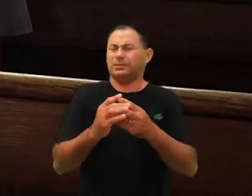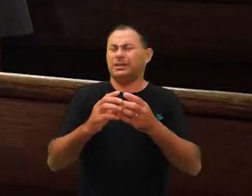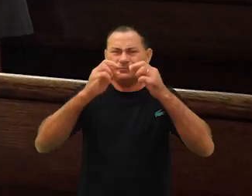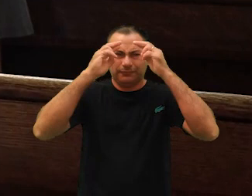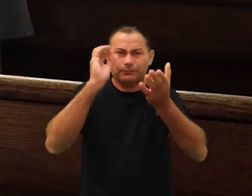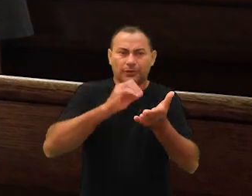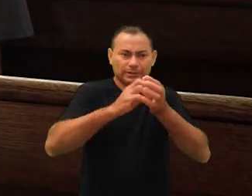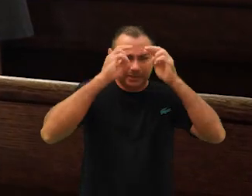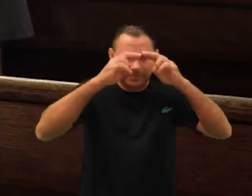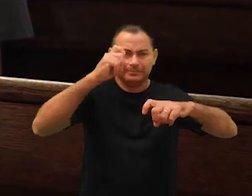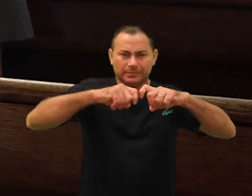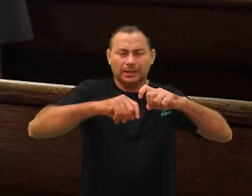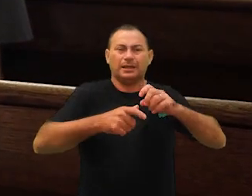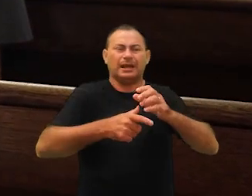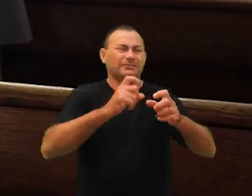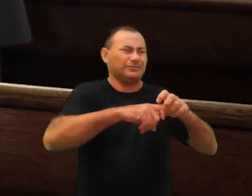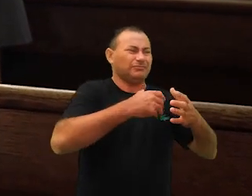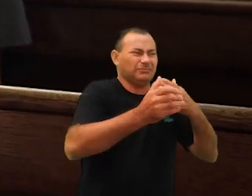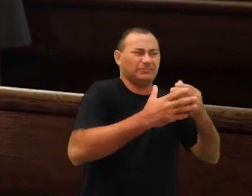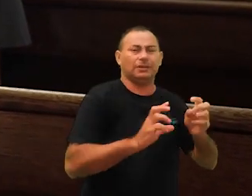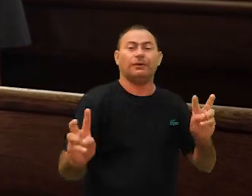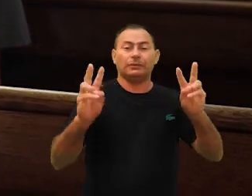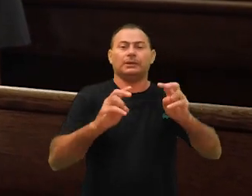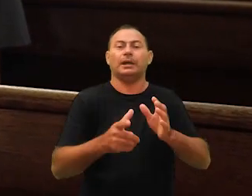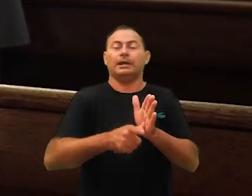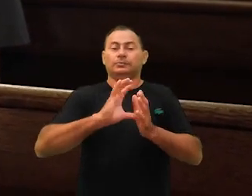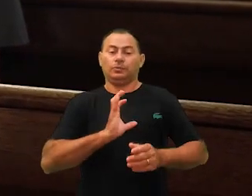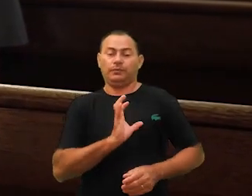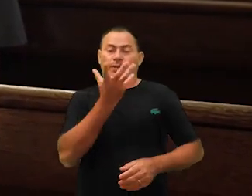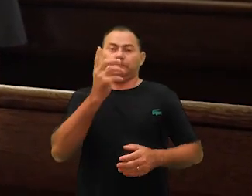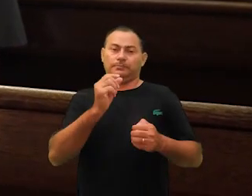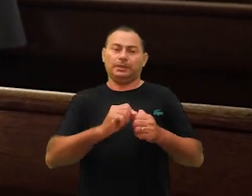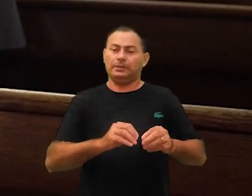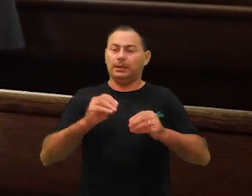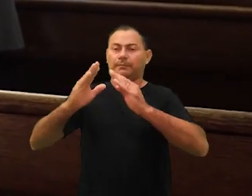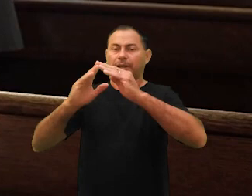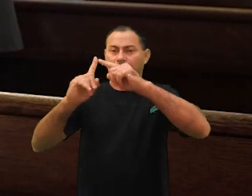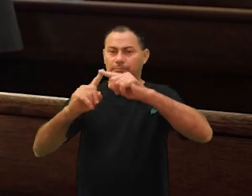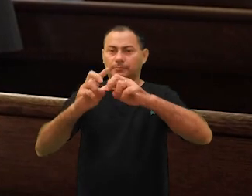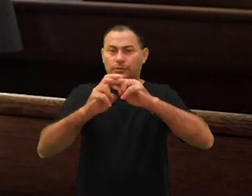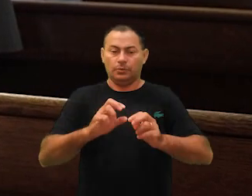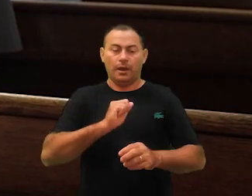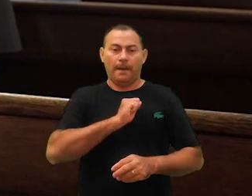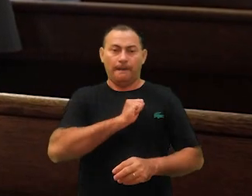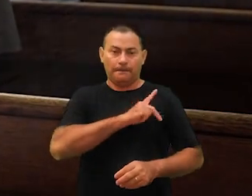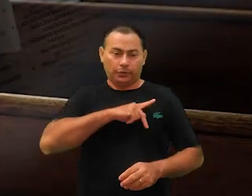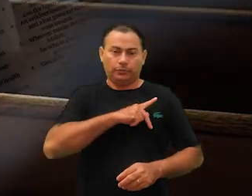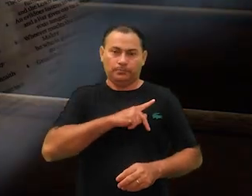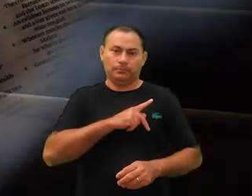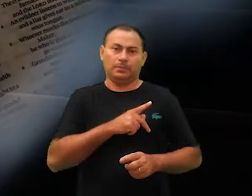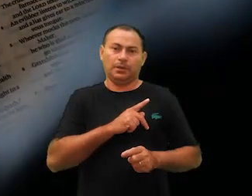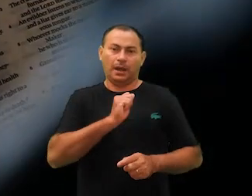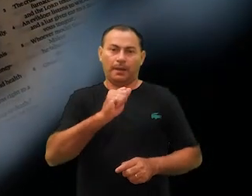imoralidade sexual antes de se converter, e parece que isso tinha sido levado para a igreja. Por isso o apóstolo